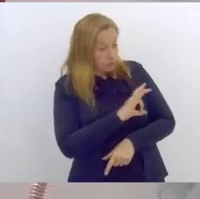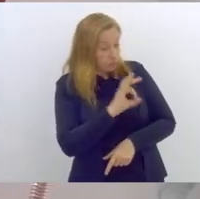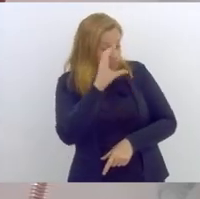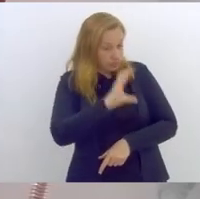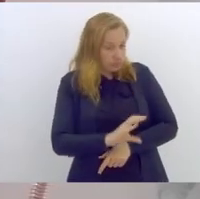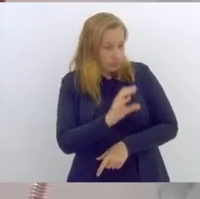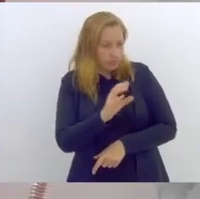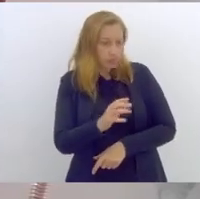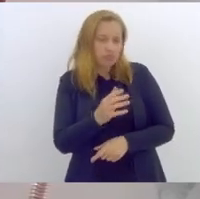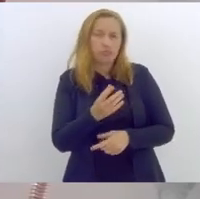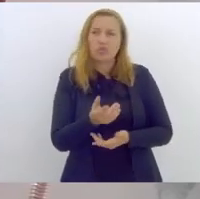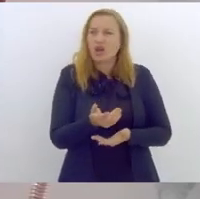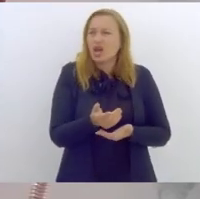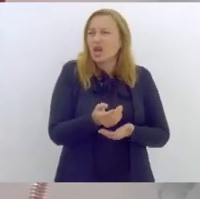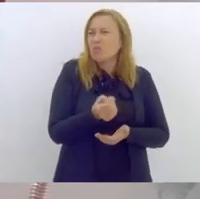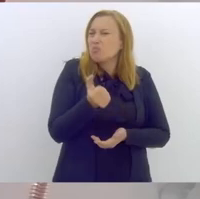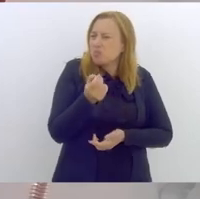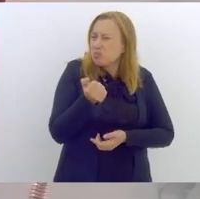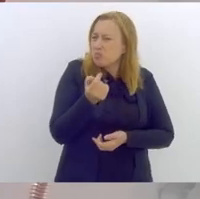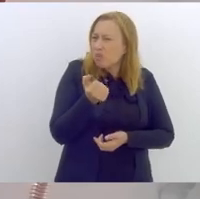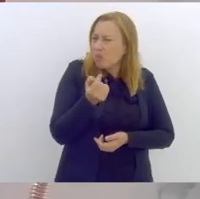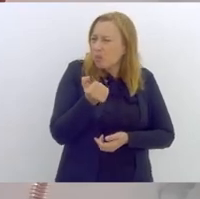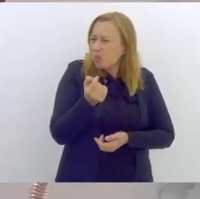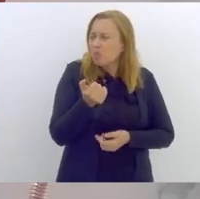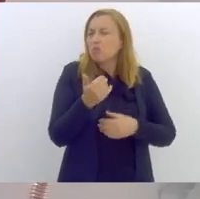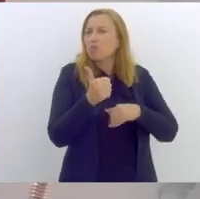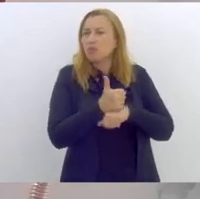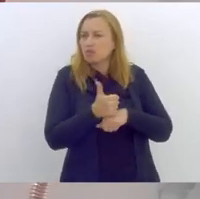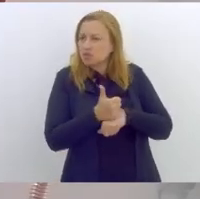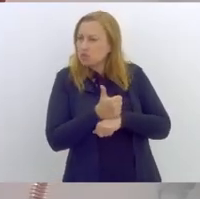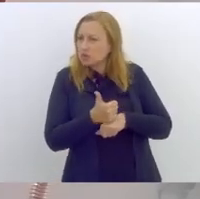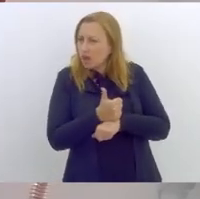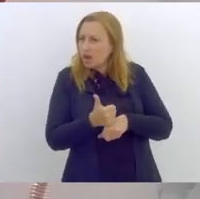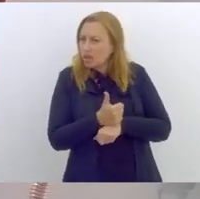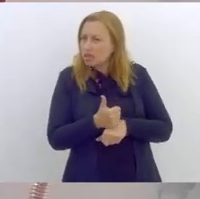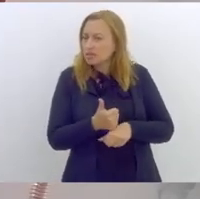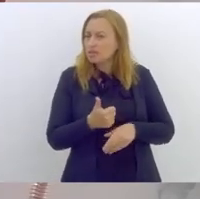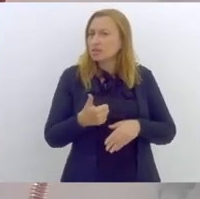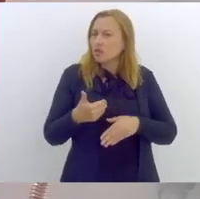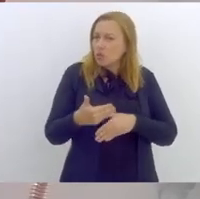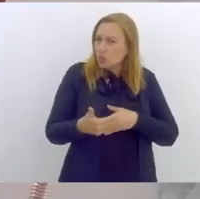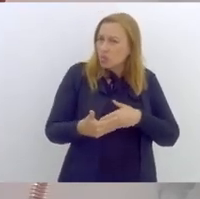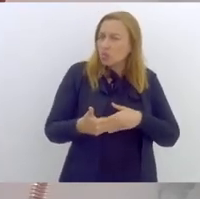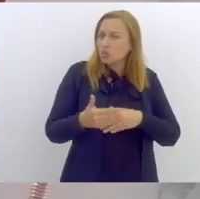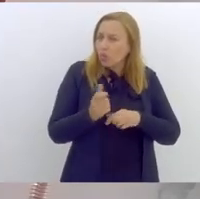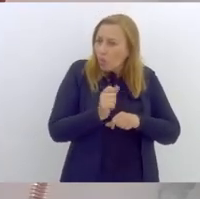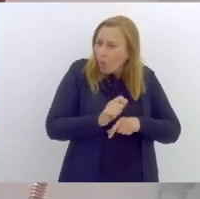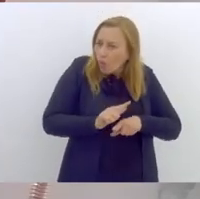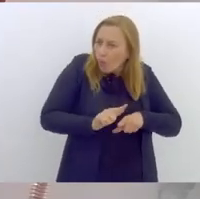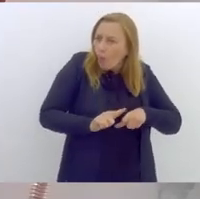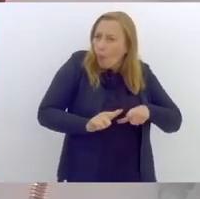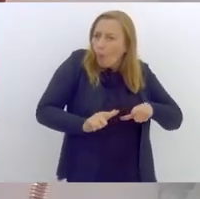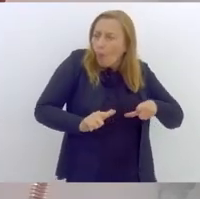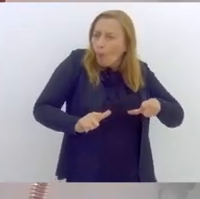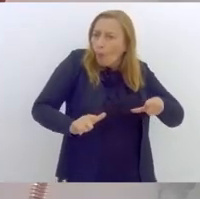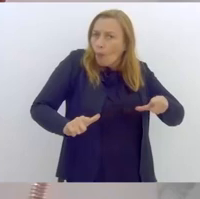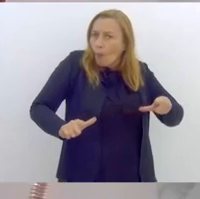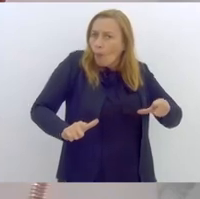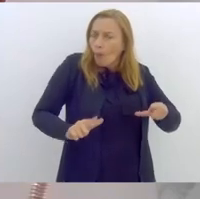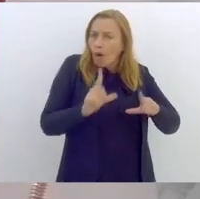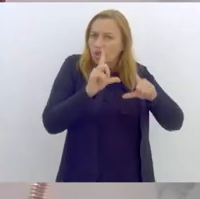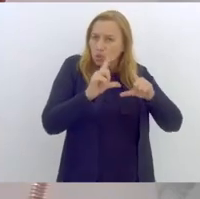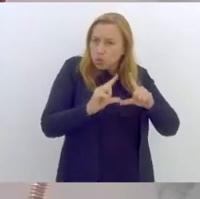ponto de vista de quantitativo e historicamente não é de hoje não a polícia civil que vem sendo esvaziada as carreiras vem sendo